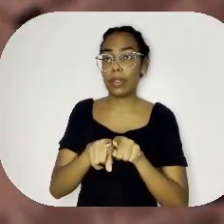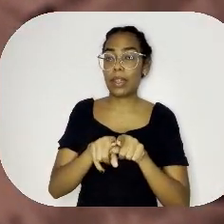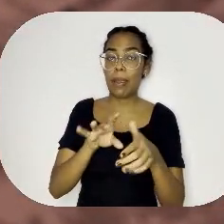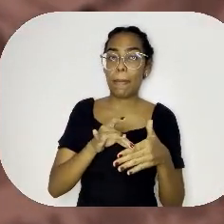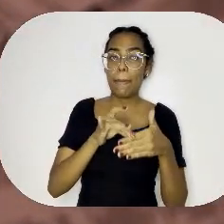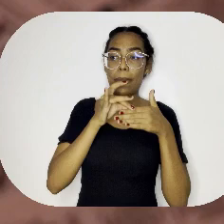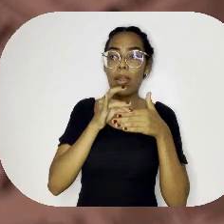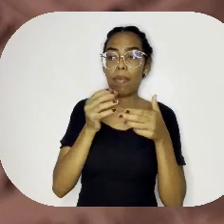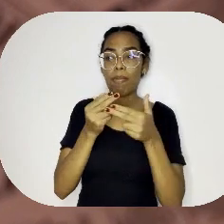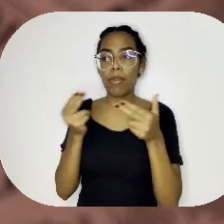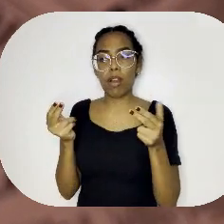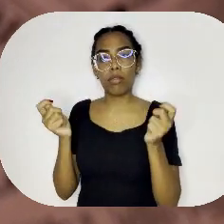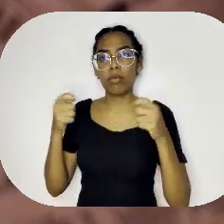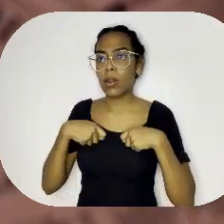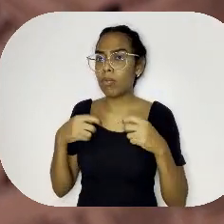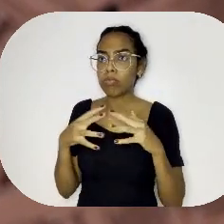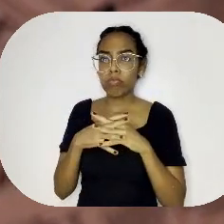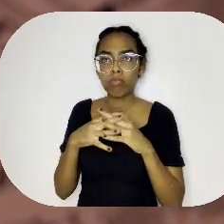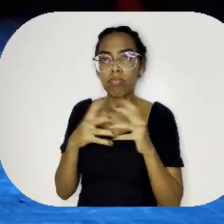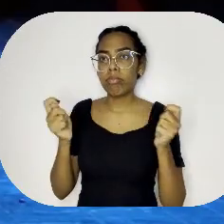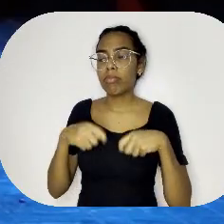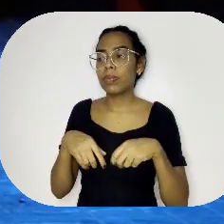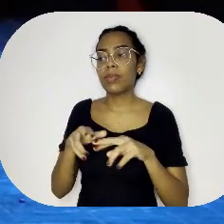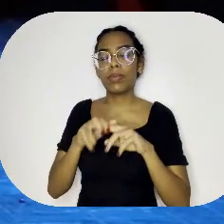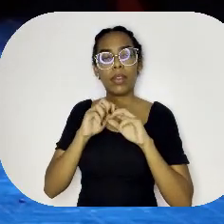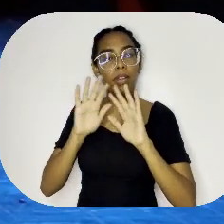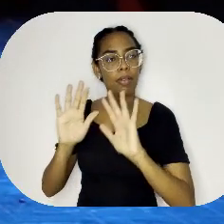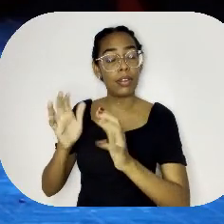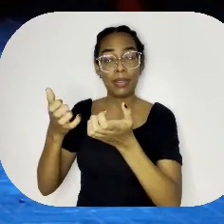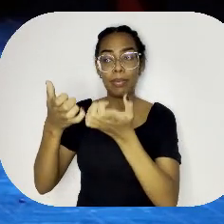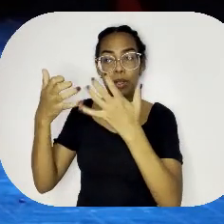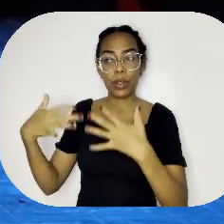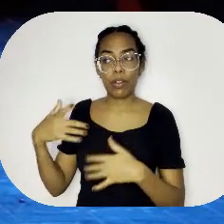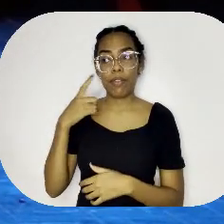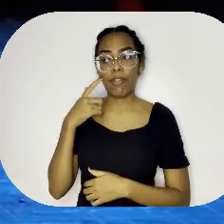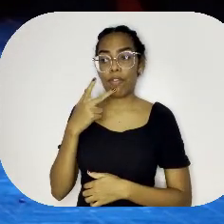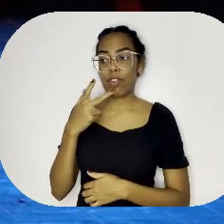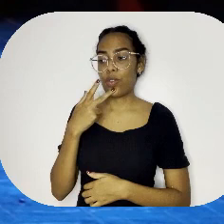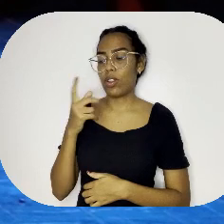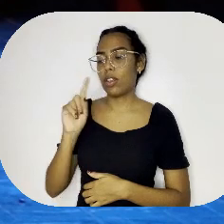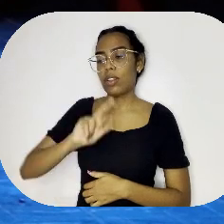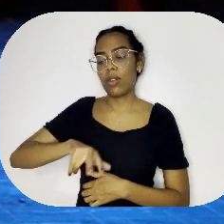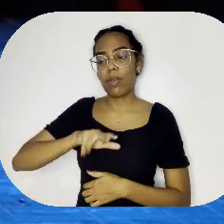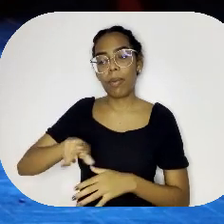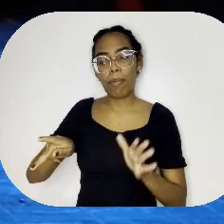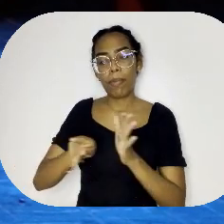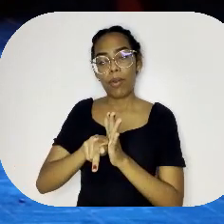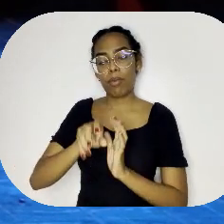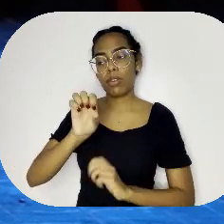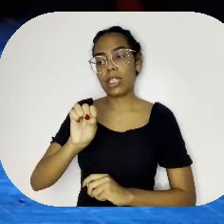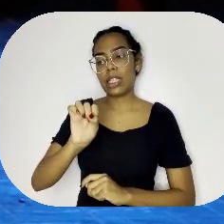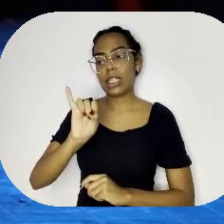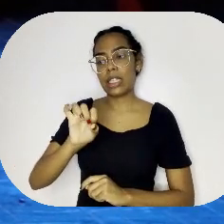e o material, entre o tato, a visão, etc e tal. Ai, Maria, peraí. Você até disse que não faz apologia ao simbolismo.